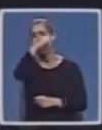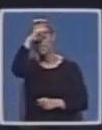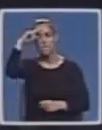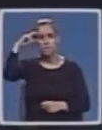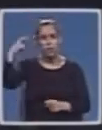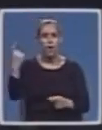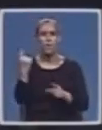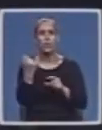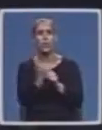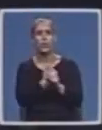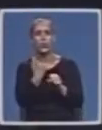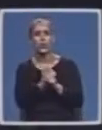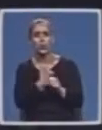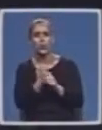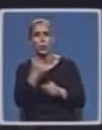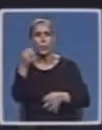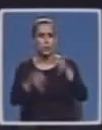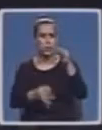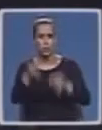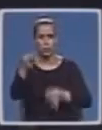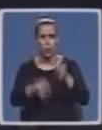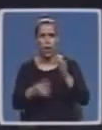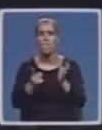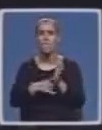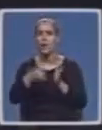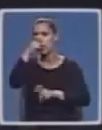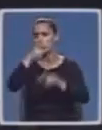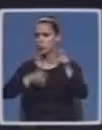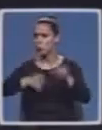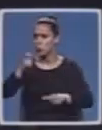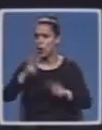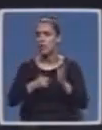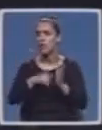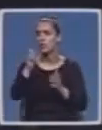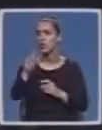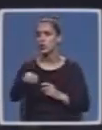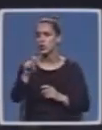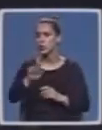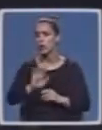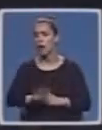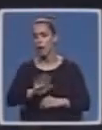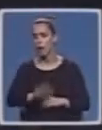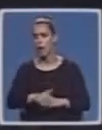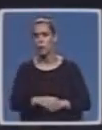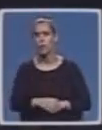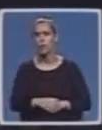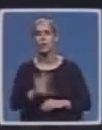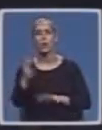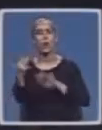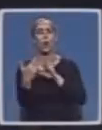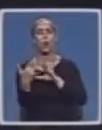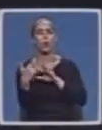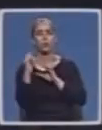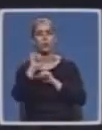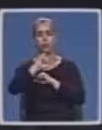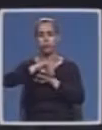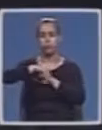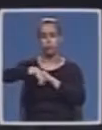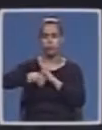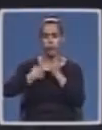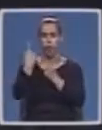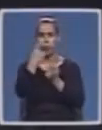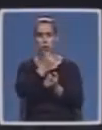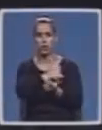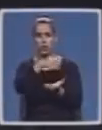do funcionamento dos tribunais, falta de pessoal, falta de um juiz residente. Tomámos contacto também com a degradação de algumas